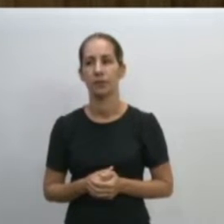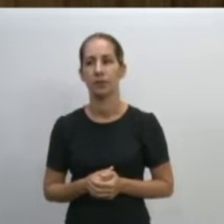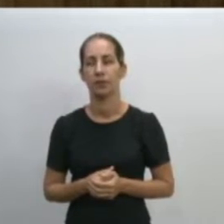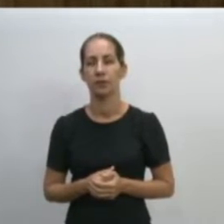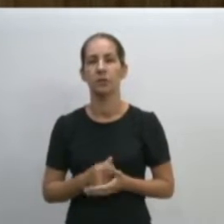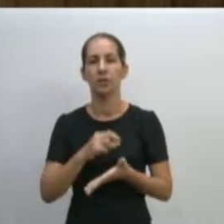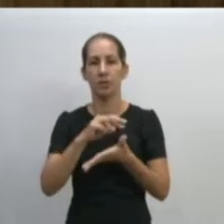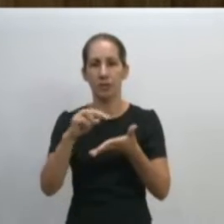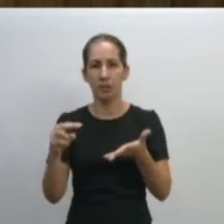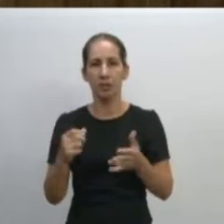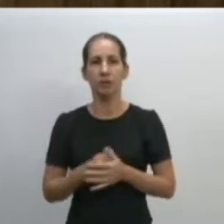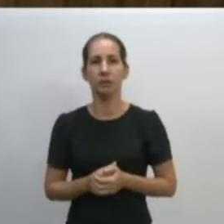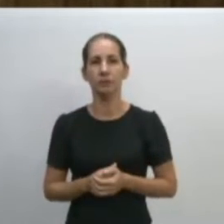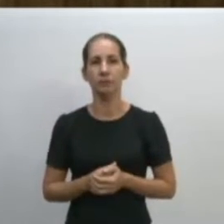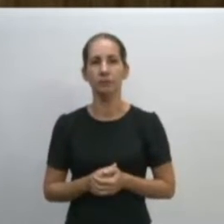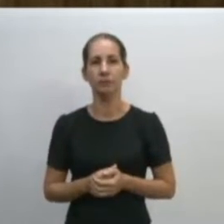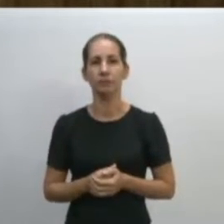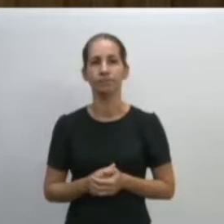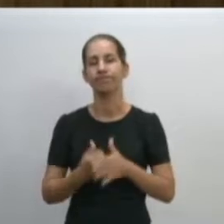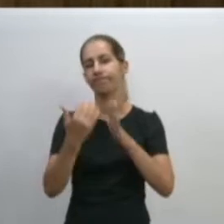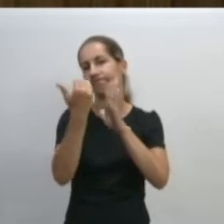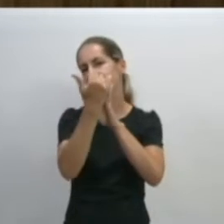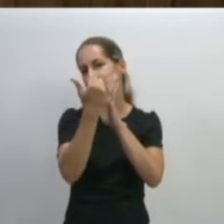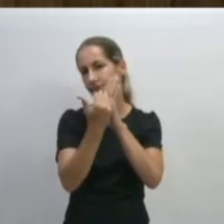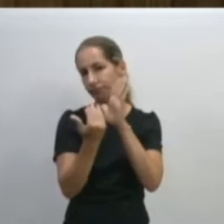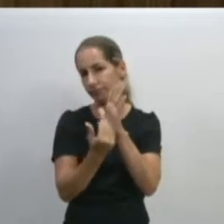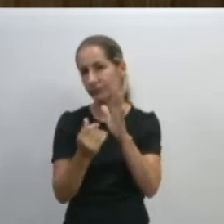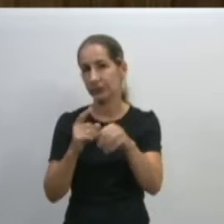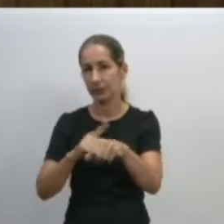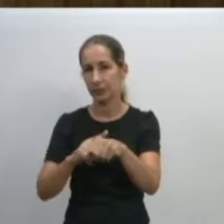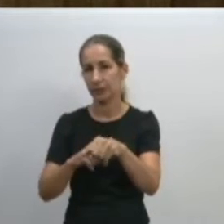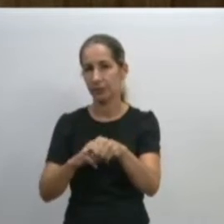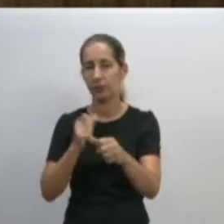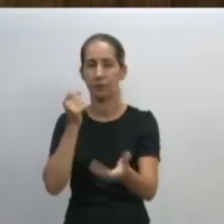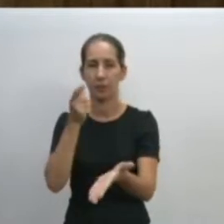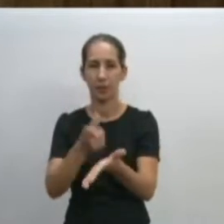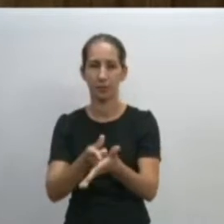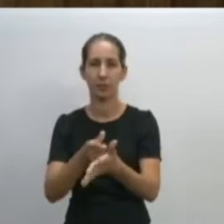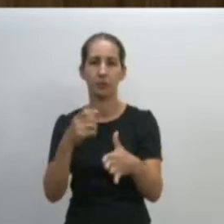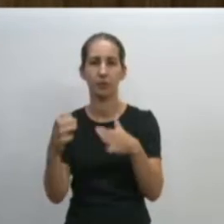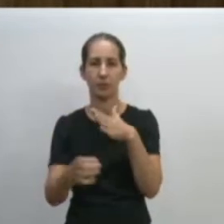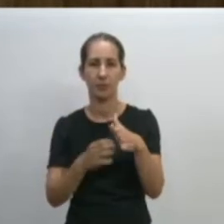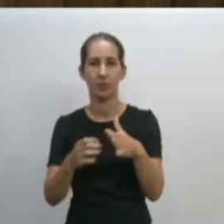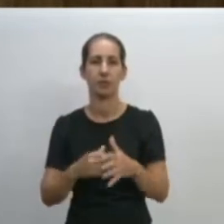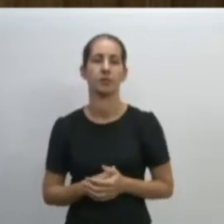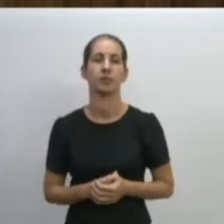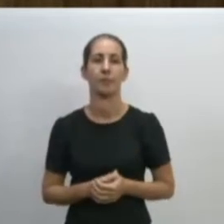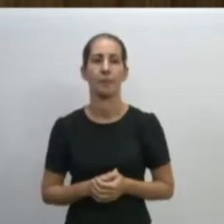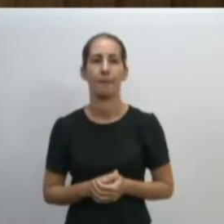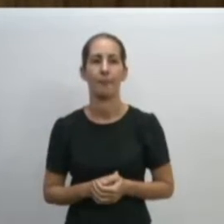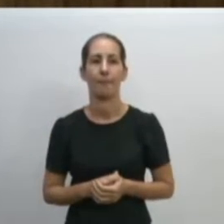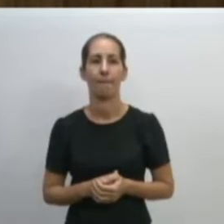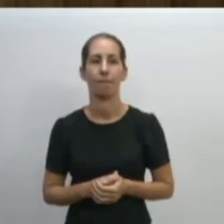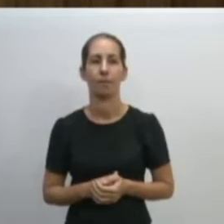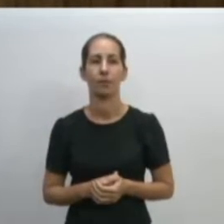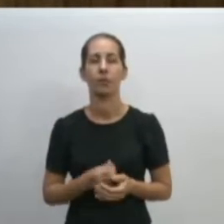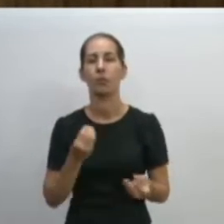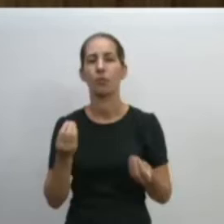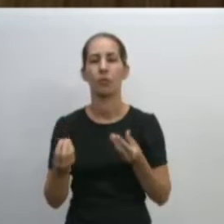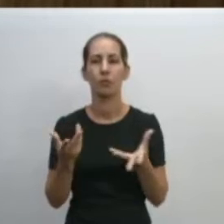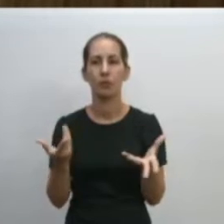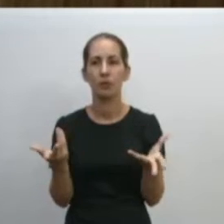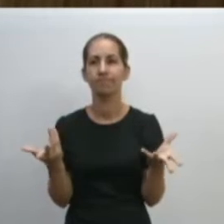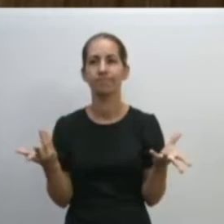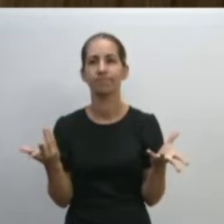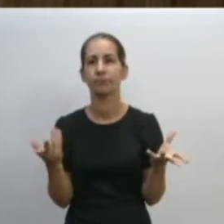Existem várias quebras de ordem cronológica para o pagamento dessa empresa de mão de obra terceirizada. Então, como é uma